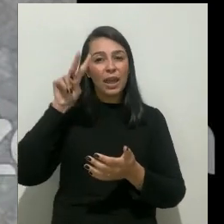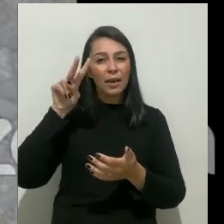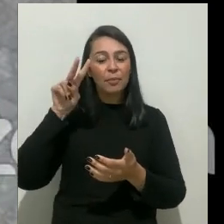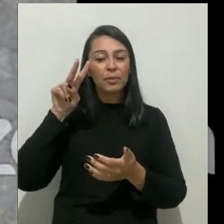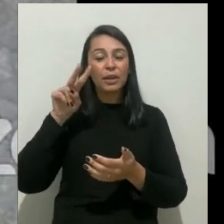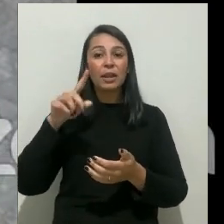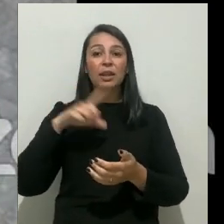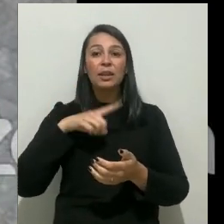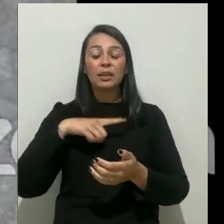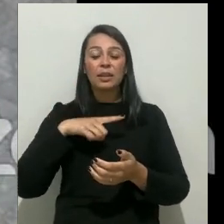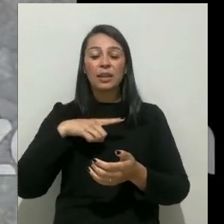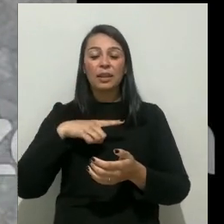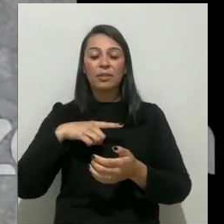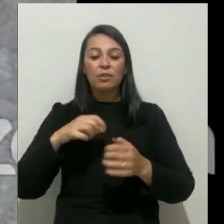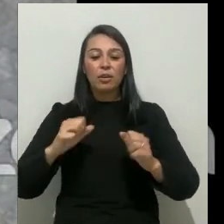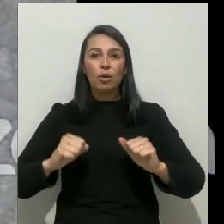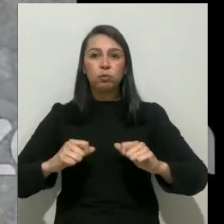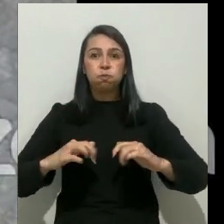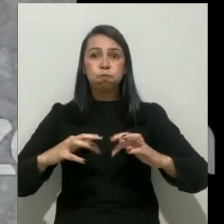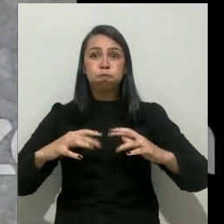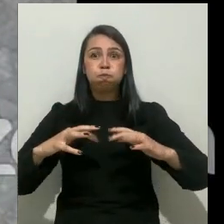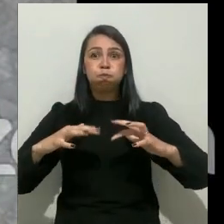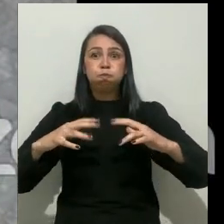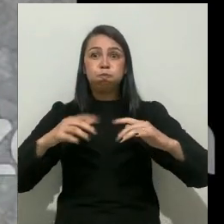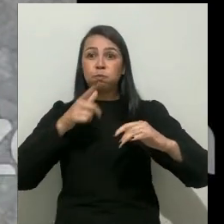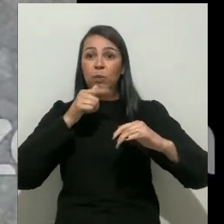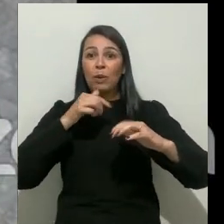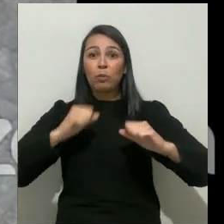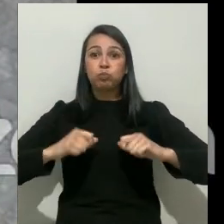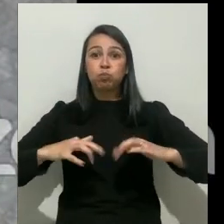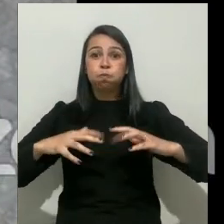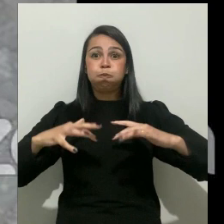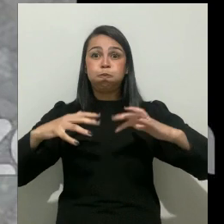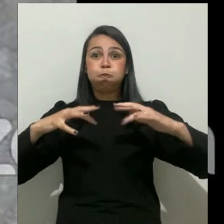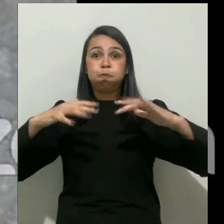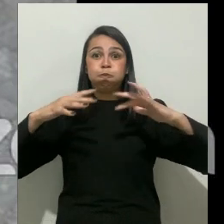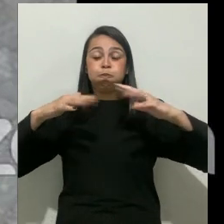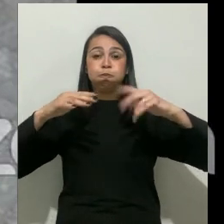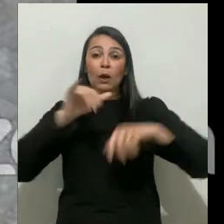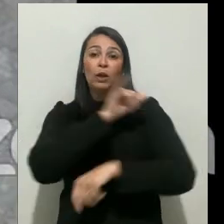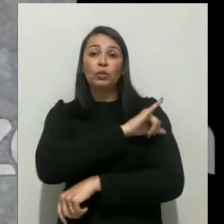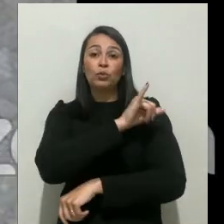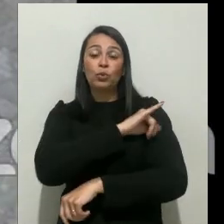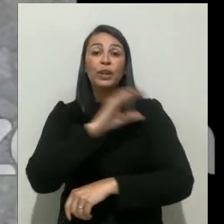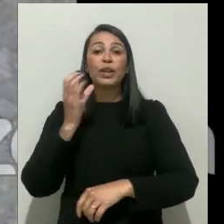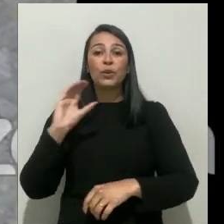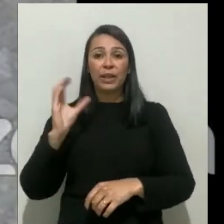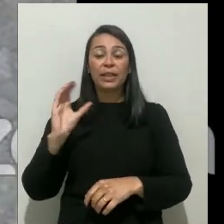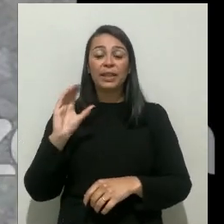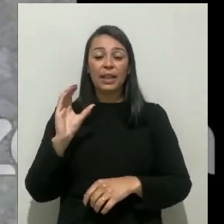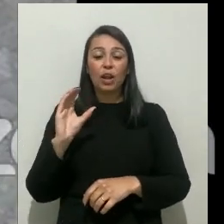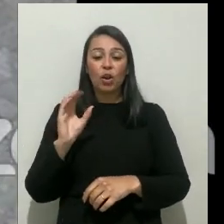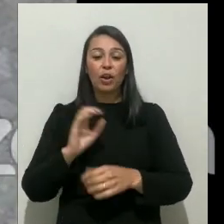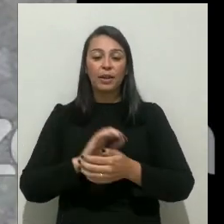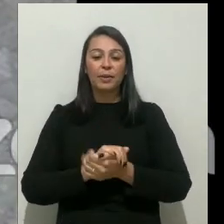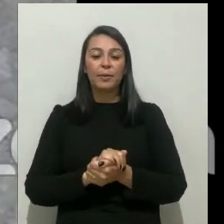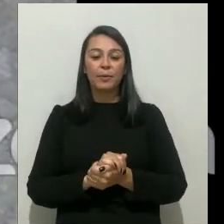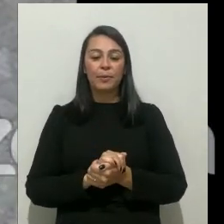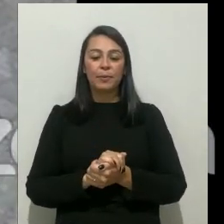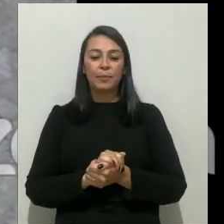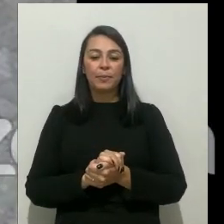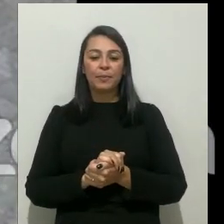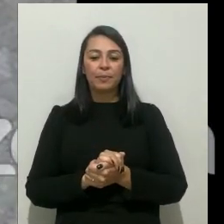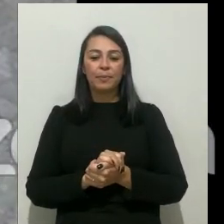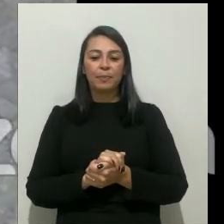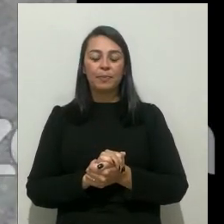houve uma enchente absurda no Rio, em Niterói, com vários desabamentos,